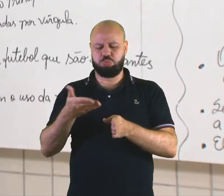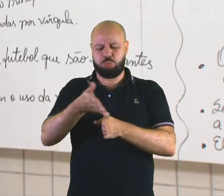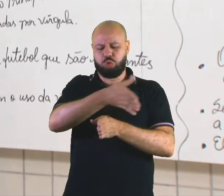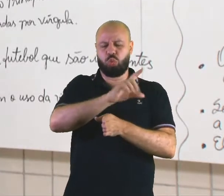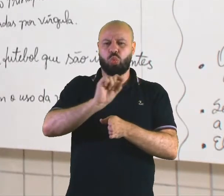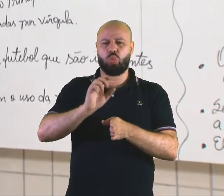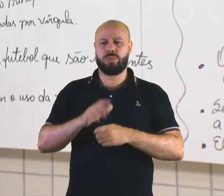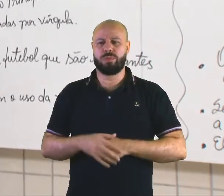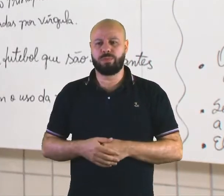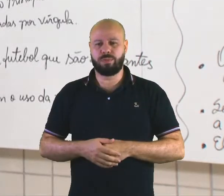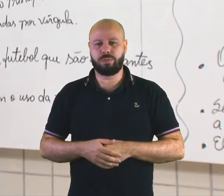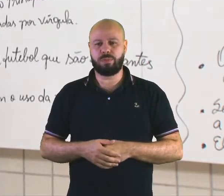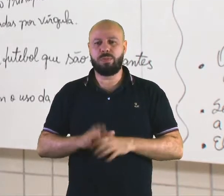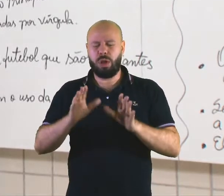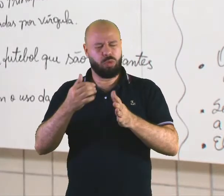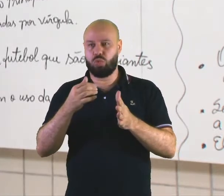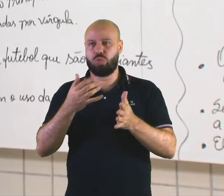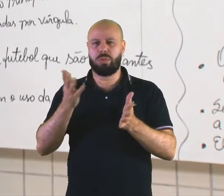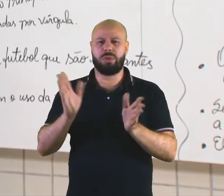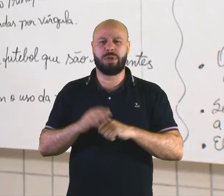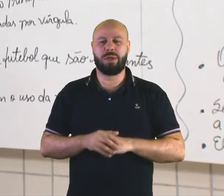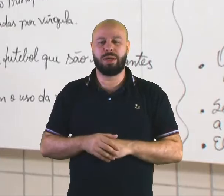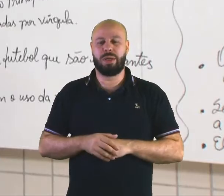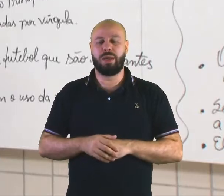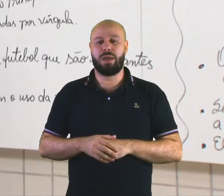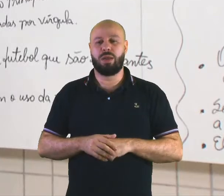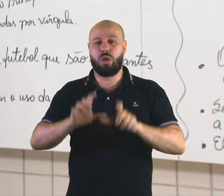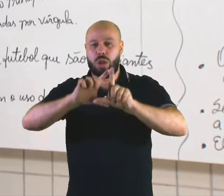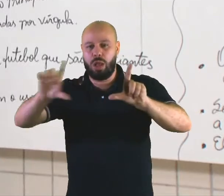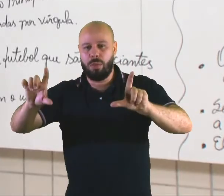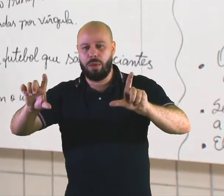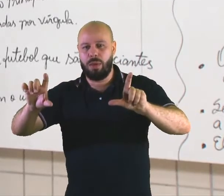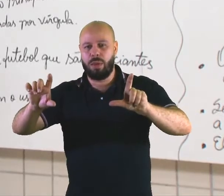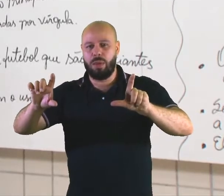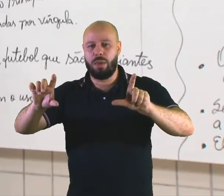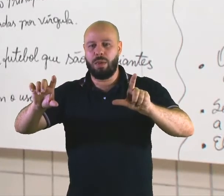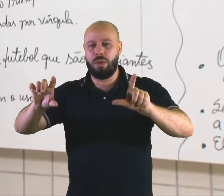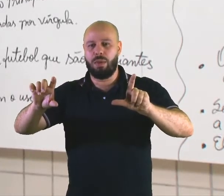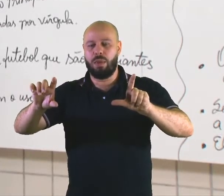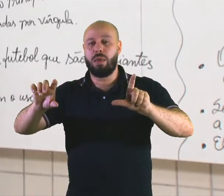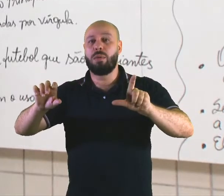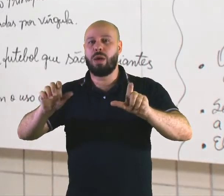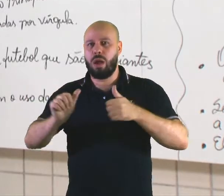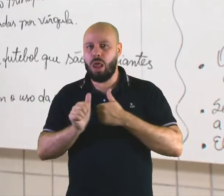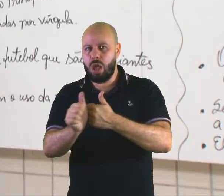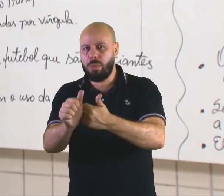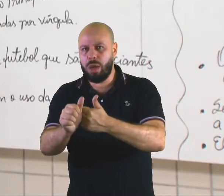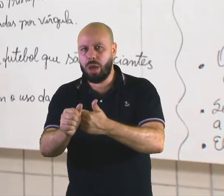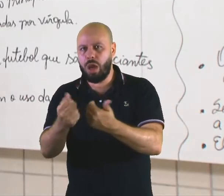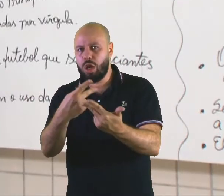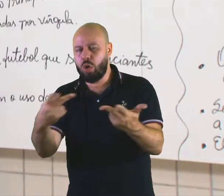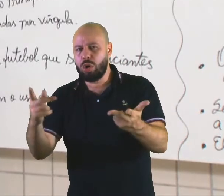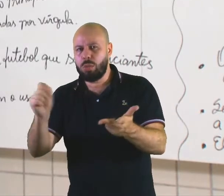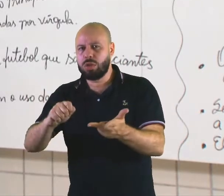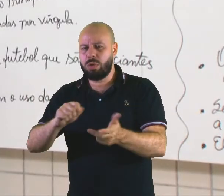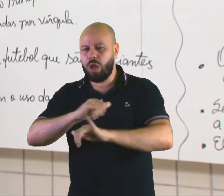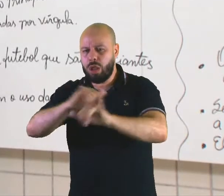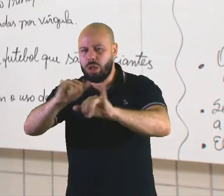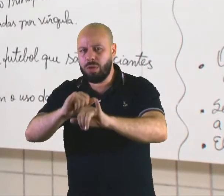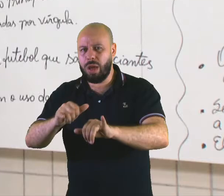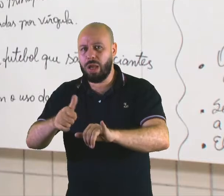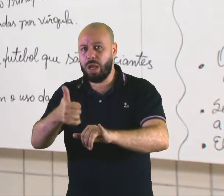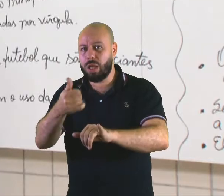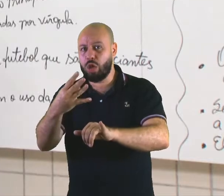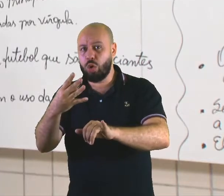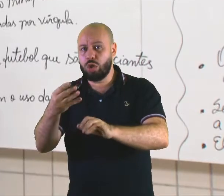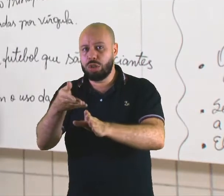não... Calma aí. No trecho, são considerados como em acompanhamento todos os casos notificados nos últimos 14 dias